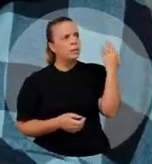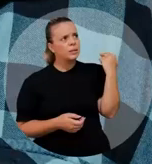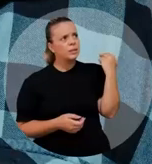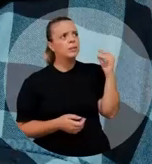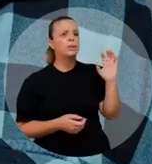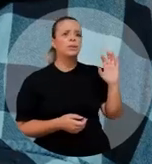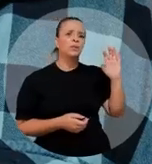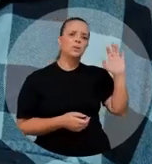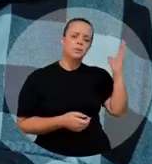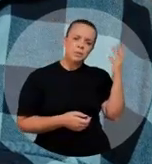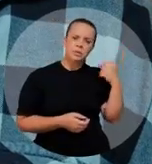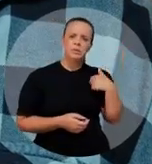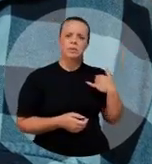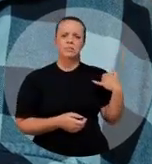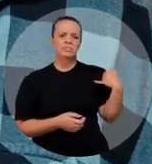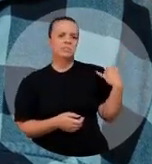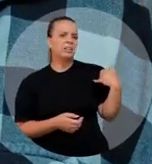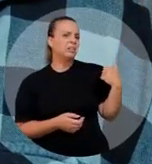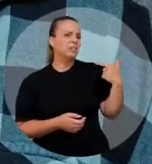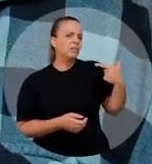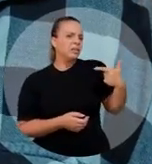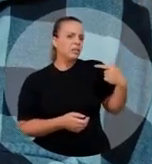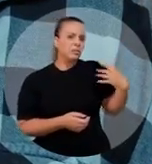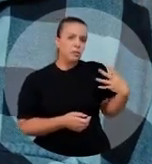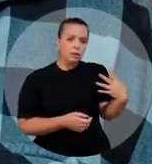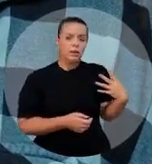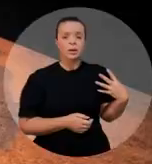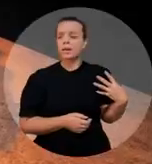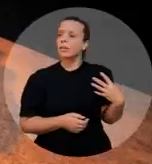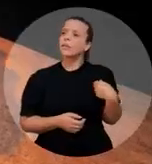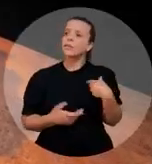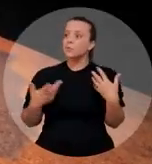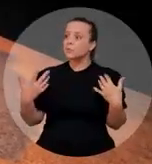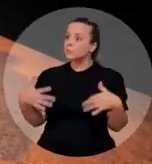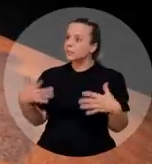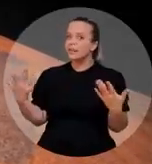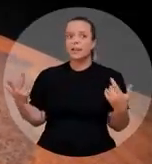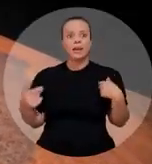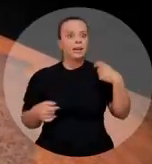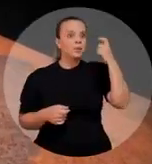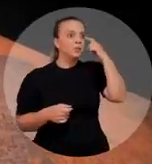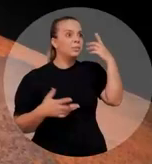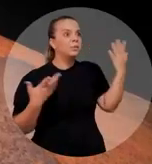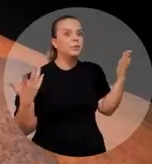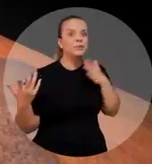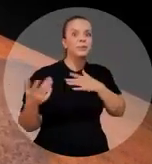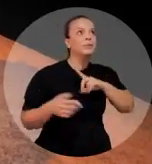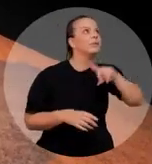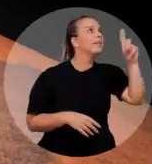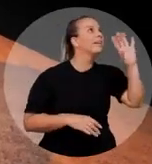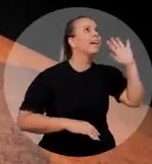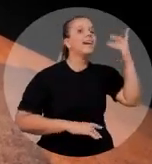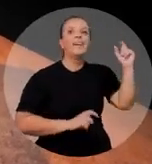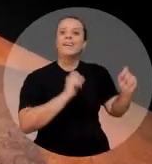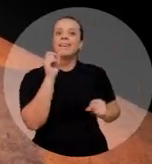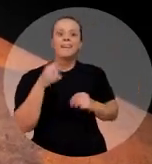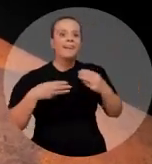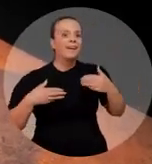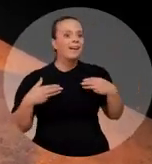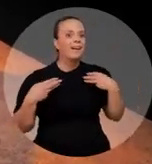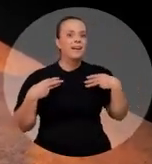época eu tinha... Quando saiu esse resultado do MINK, eu tinha 24 anos, assim, então... Olha só... Meu Deus, o que está